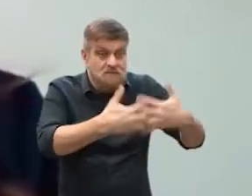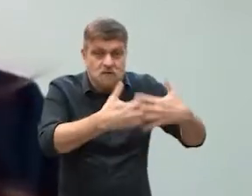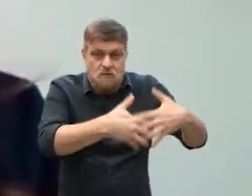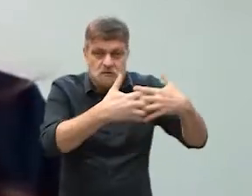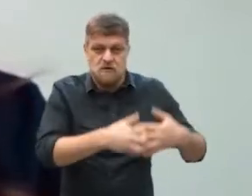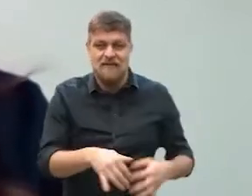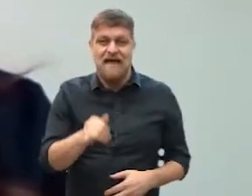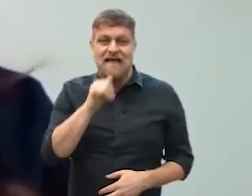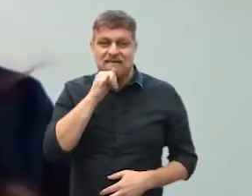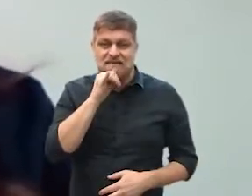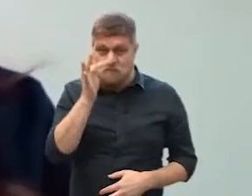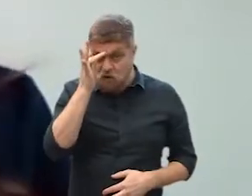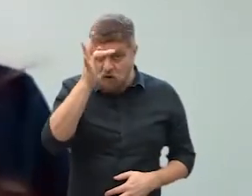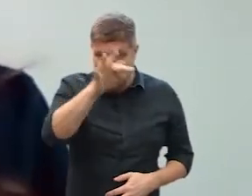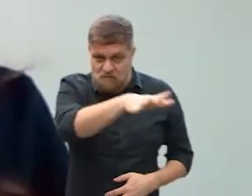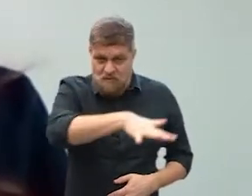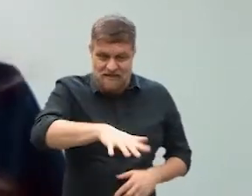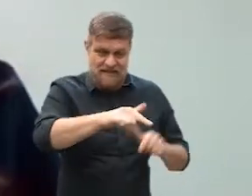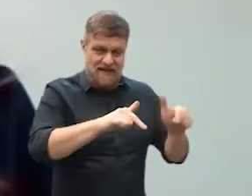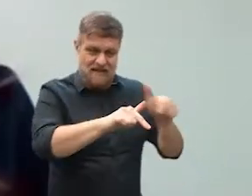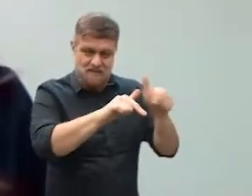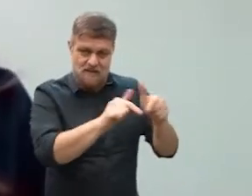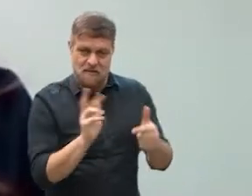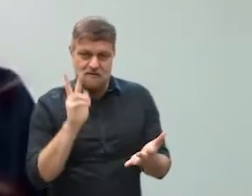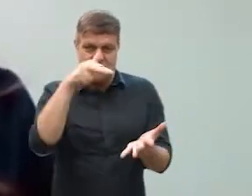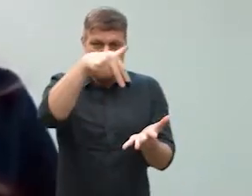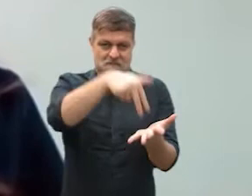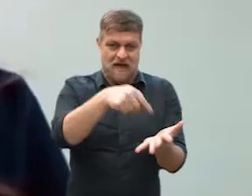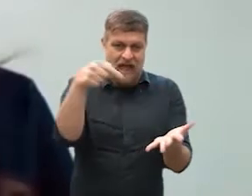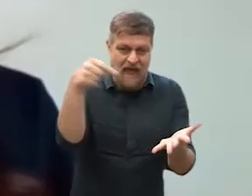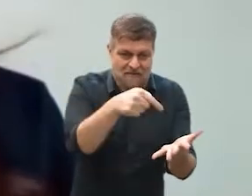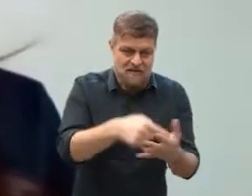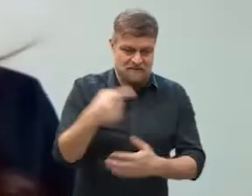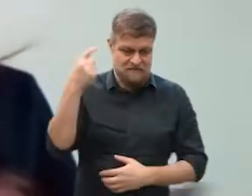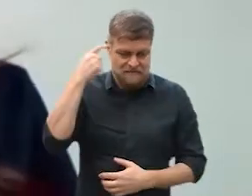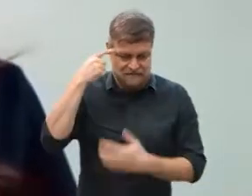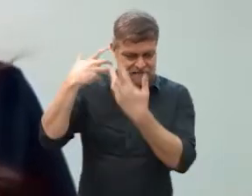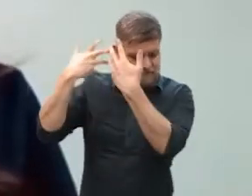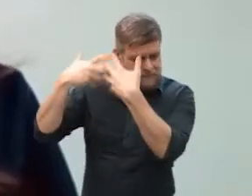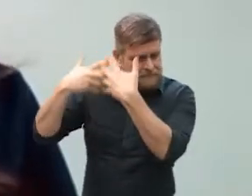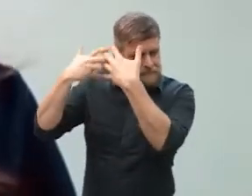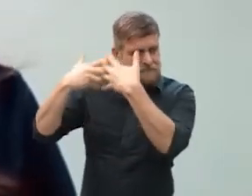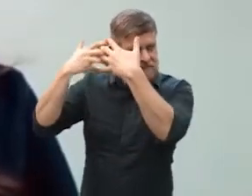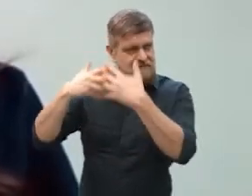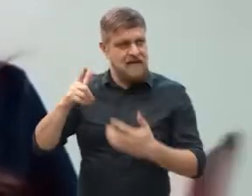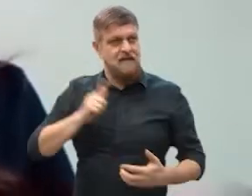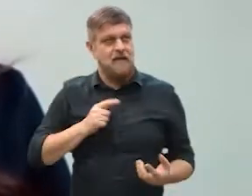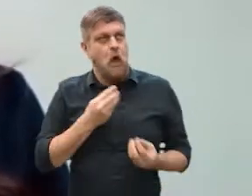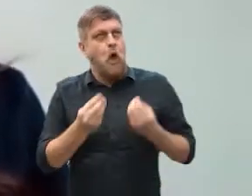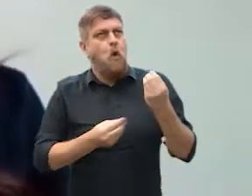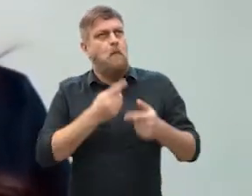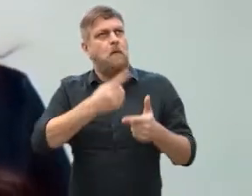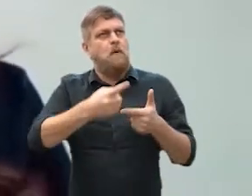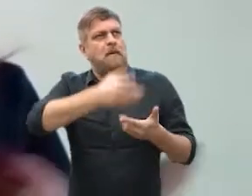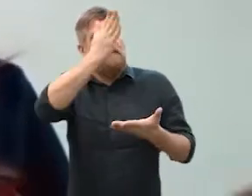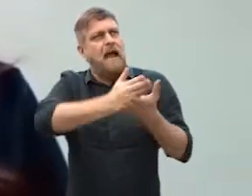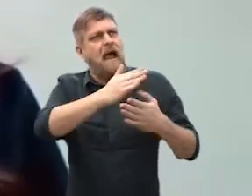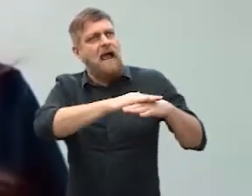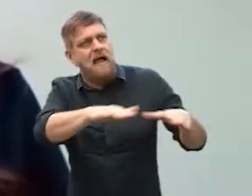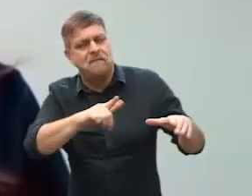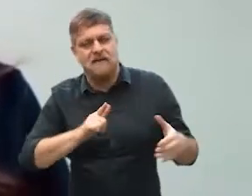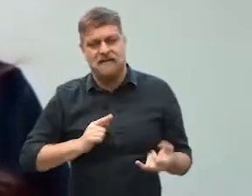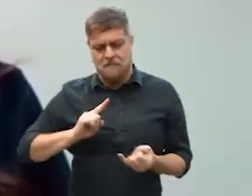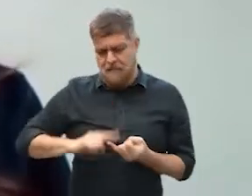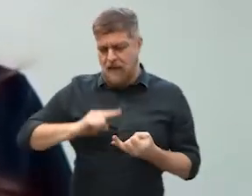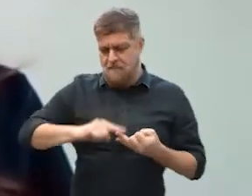Quando a gente chega no mercado de trabalho, a gente não é incentivado a pensar fora da caixa, não é incentivado a trazer soluções criativas, a